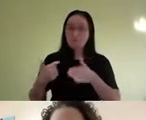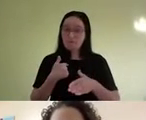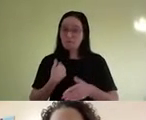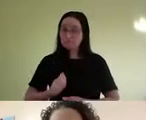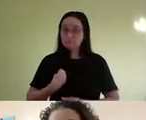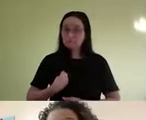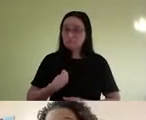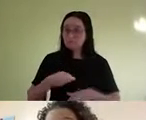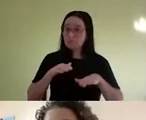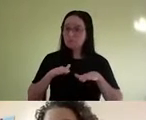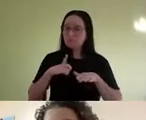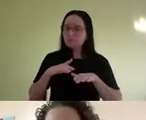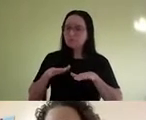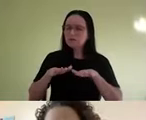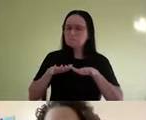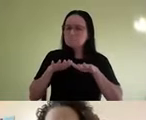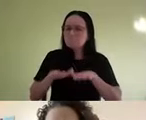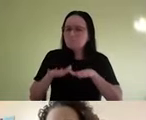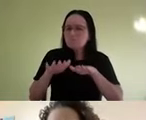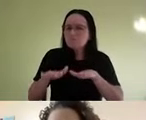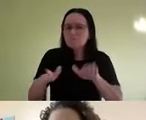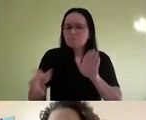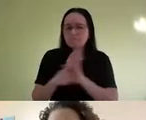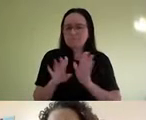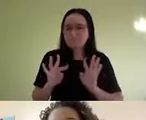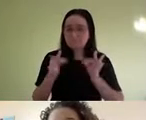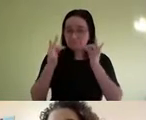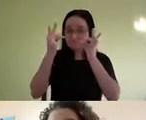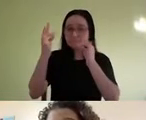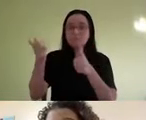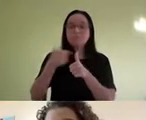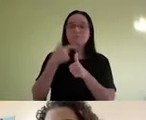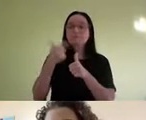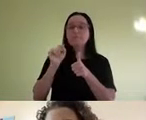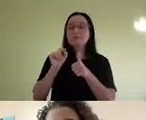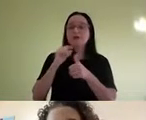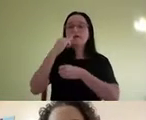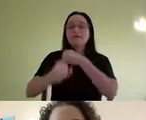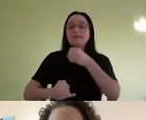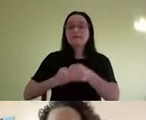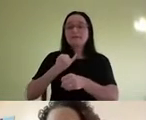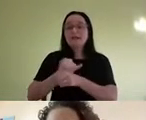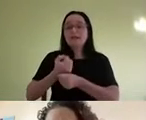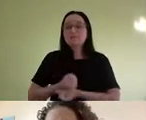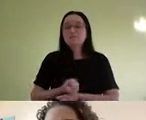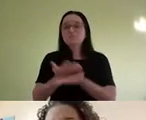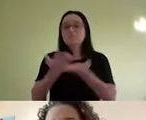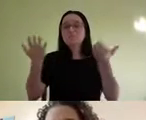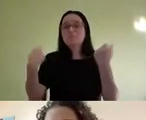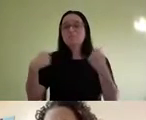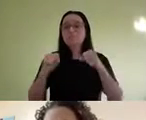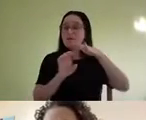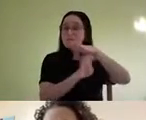na tecnologia superimportante. O primeiro que é a internet para todos, onde as empresas começaram a construir